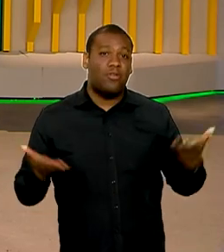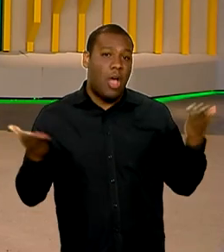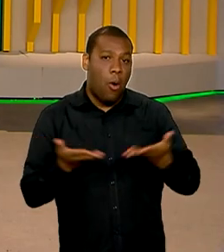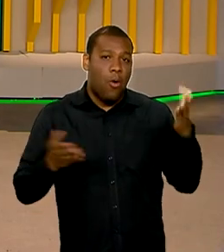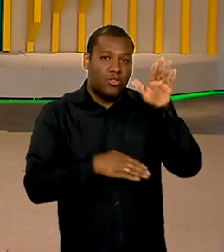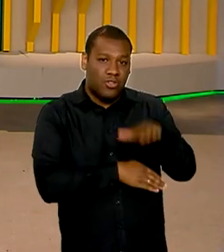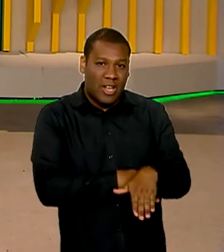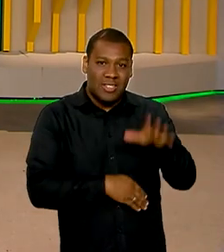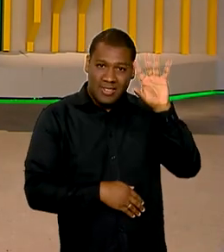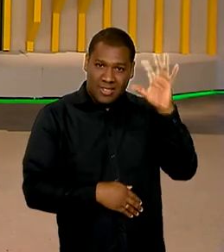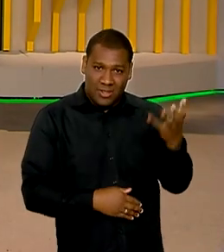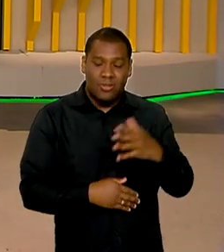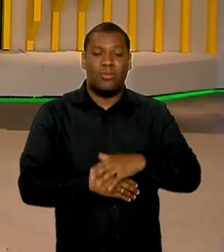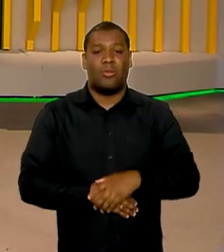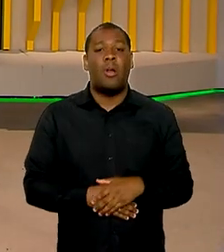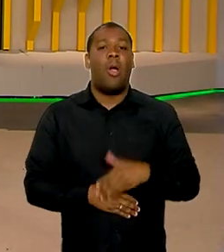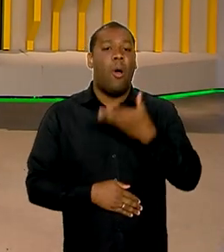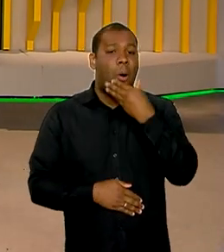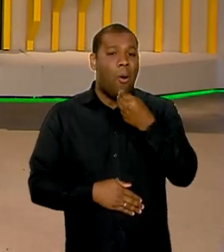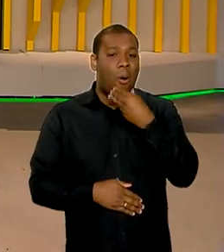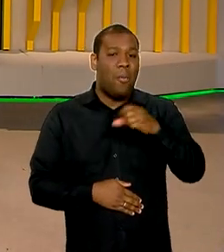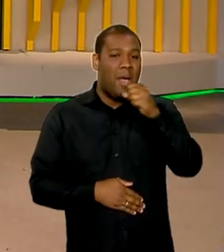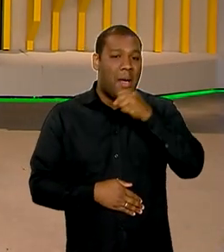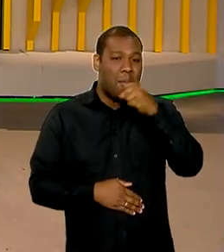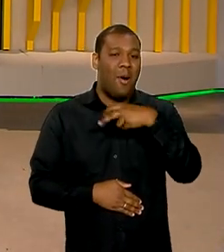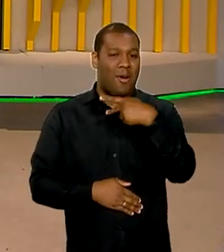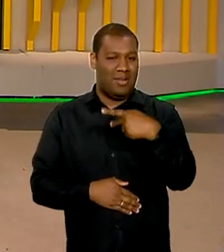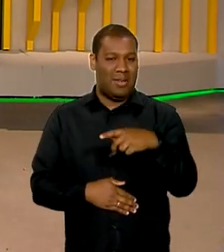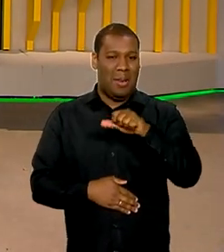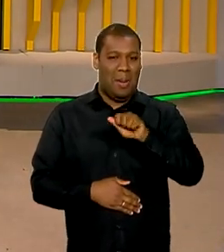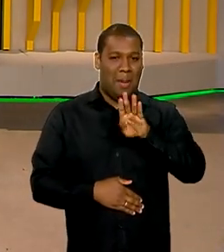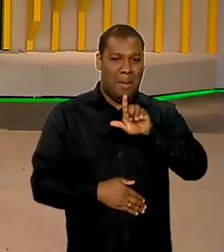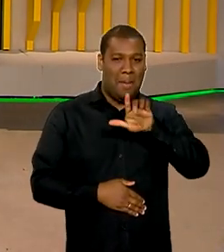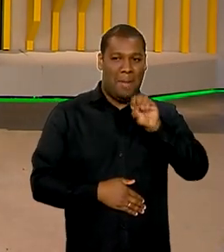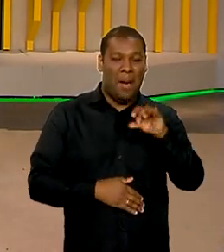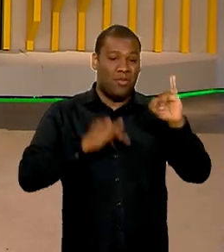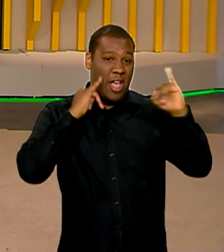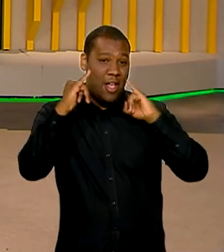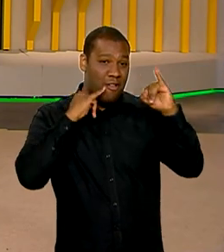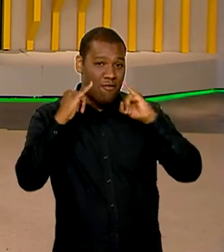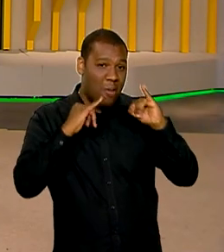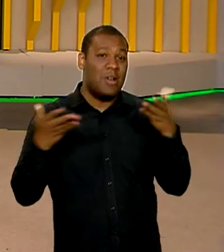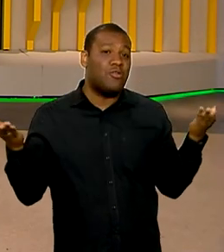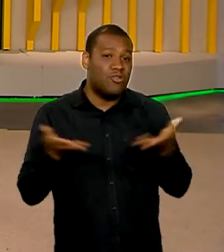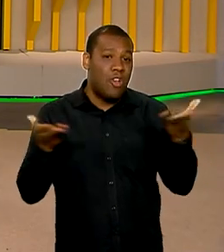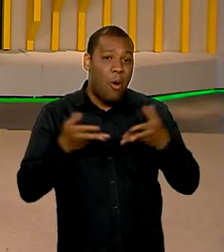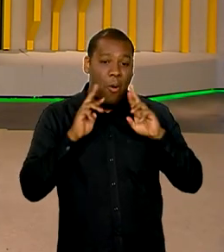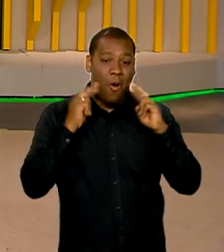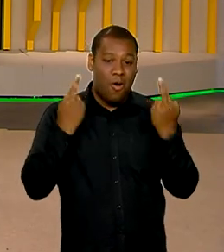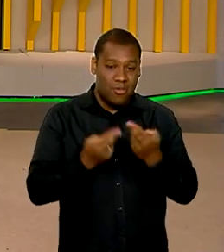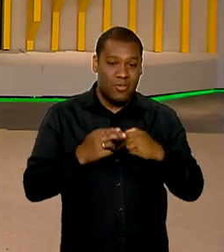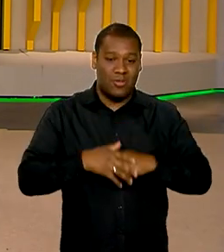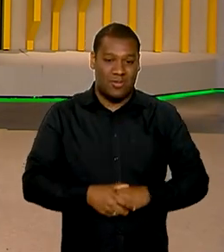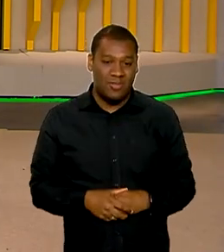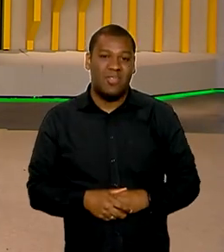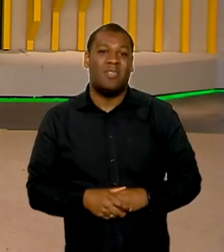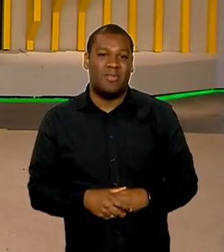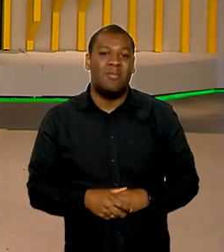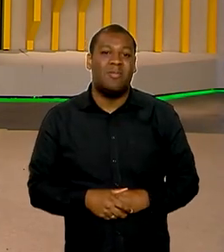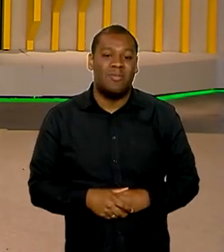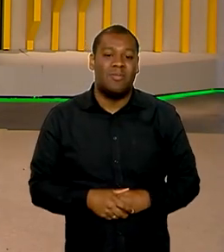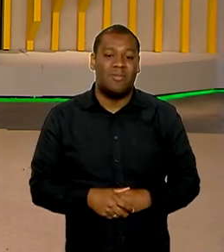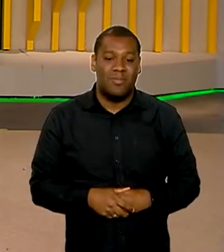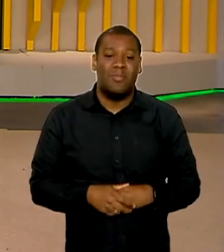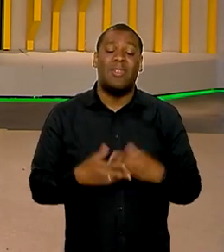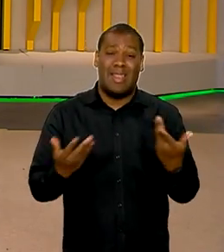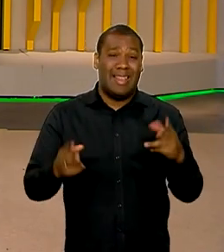com o repórter Pablo Mundim, que nos atualiza sobre a reunião que teve hoje, mesmo depois de um feriado, para tratar desse assunto